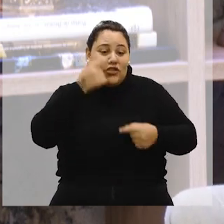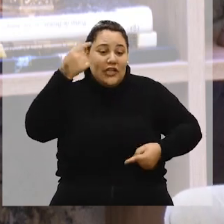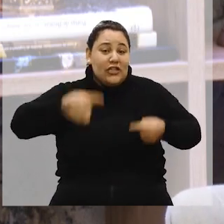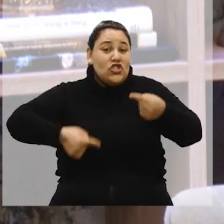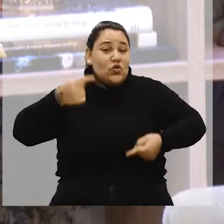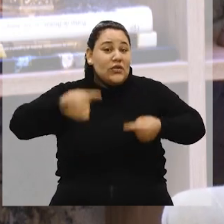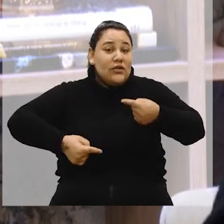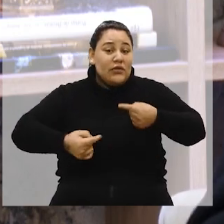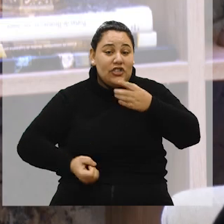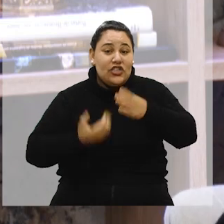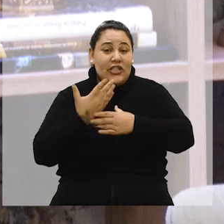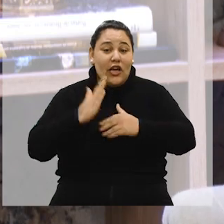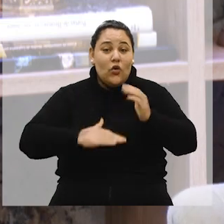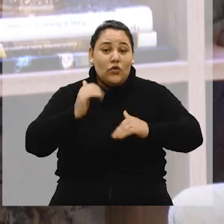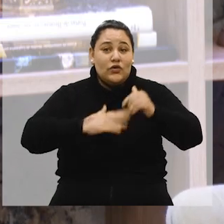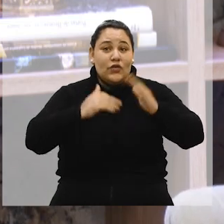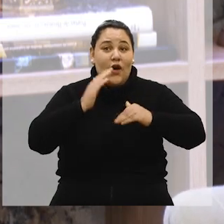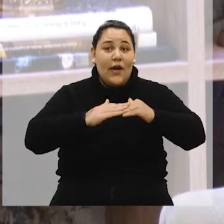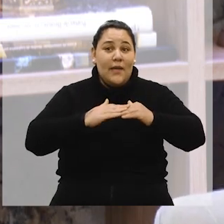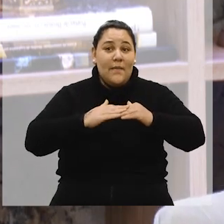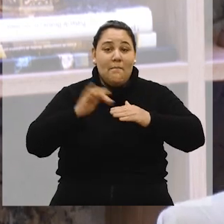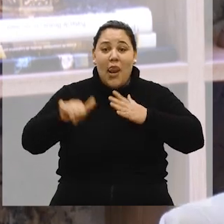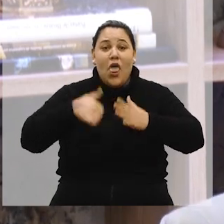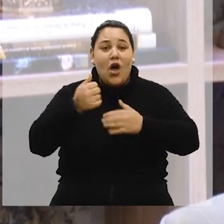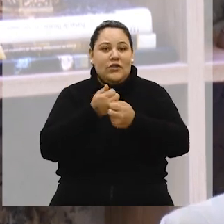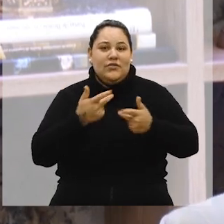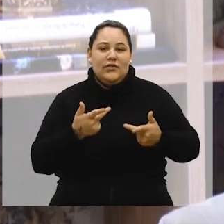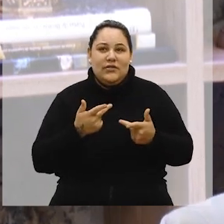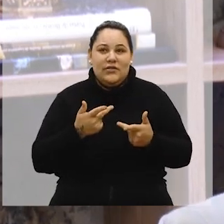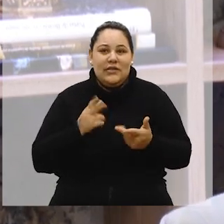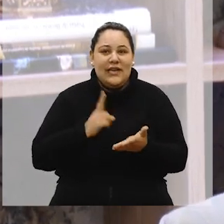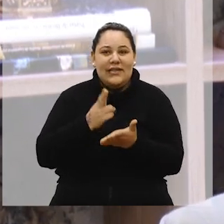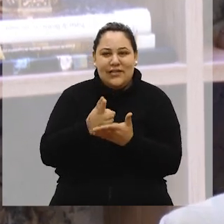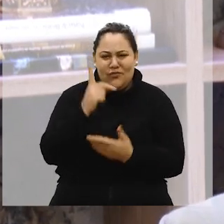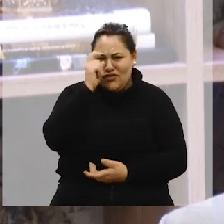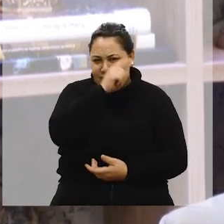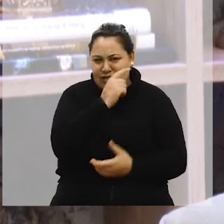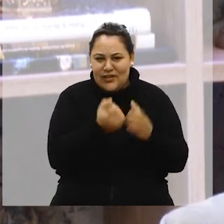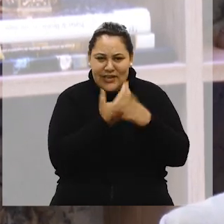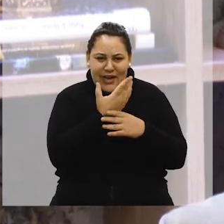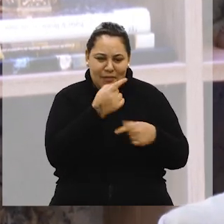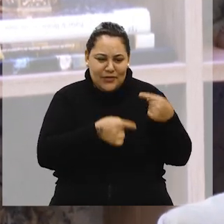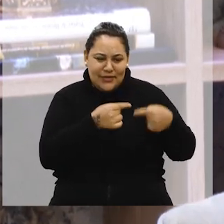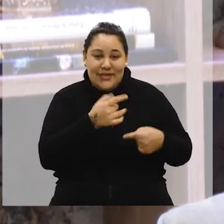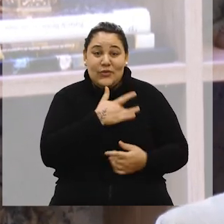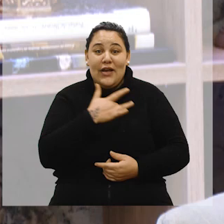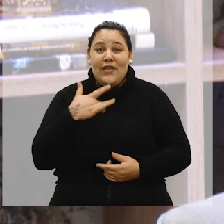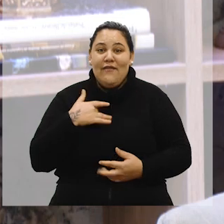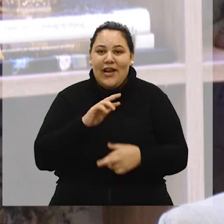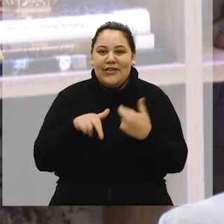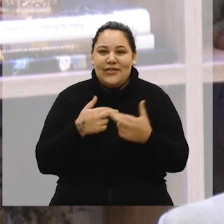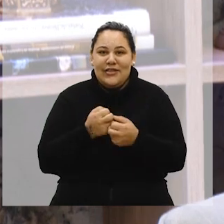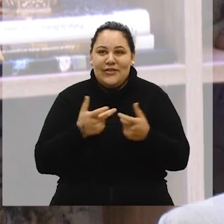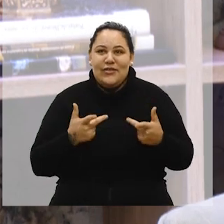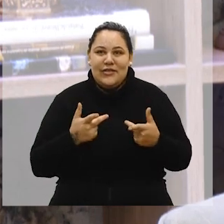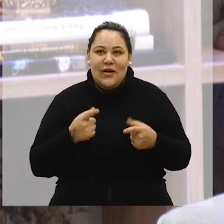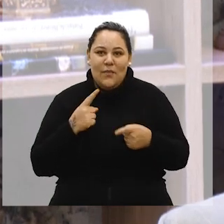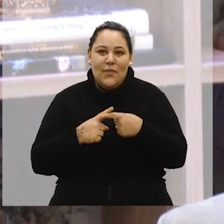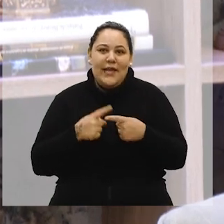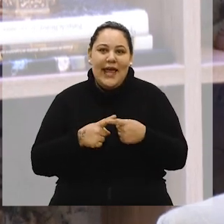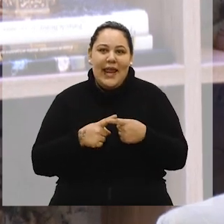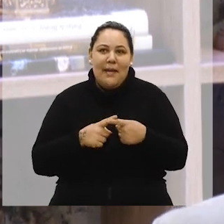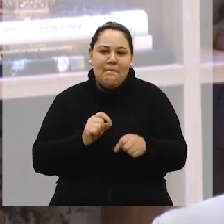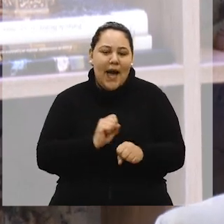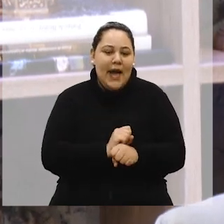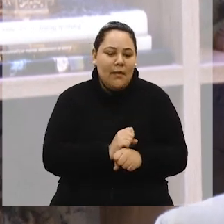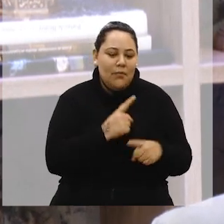gente cria e constrói mais politicamente falando. E é sempre muito difícil criar uma discussão sadia em relação a isso, porque ela para no porquê